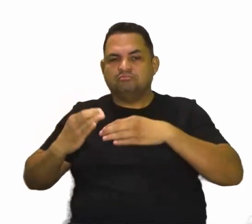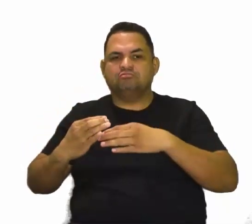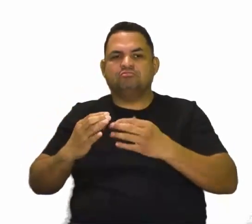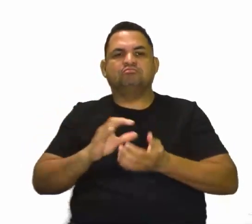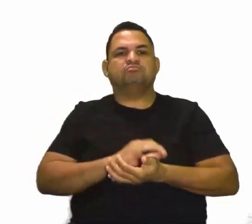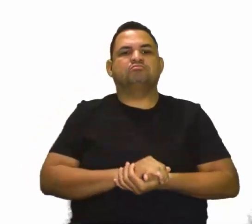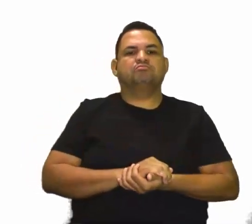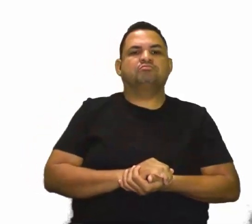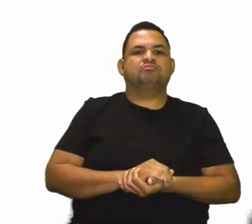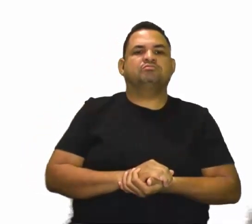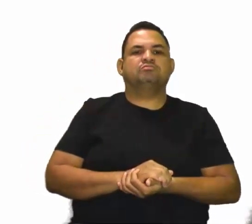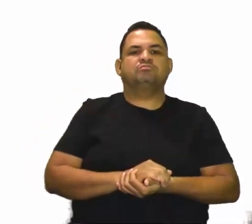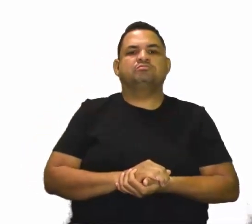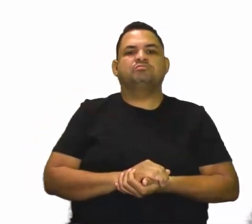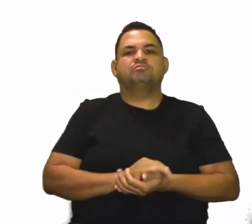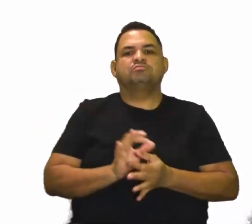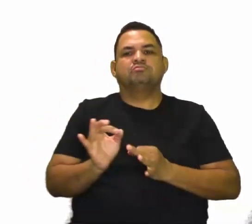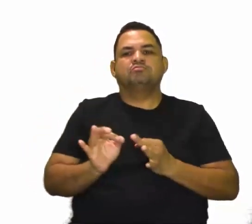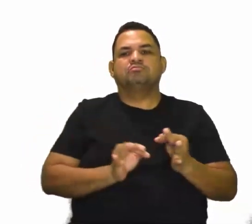política,